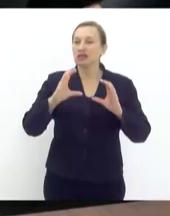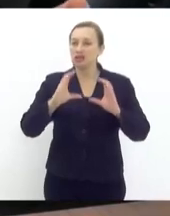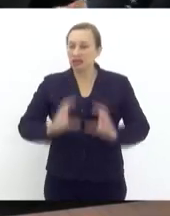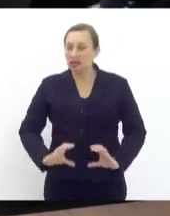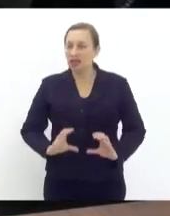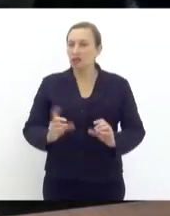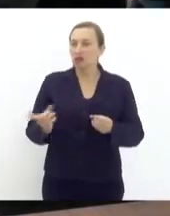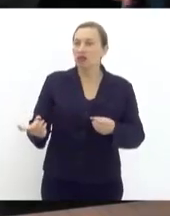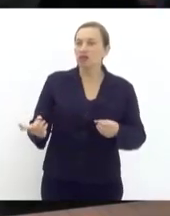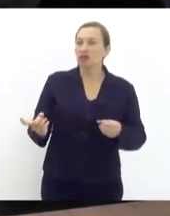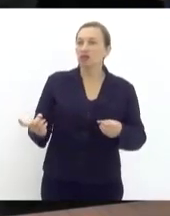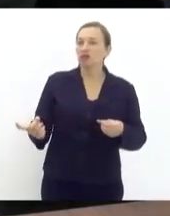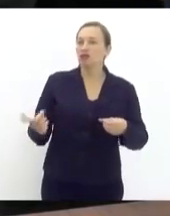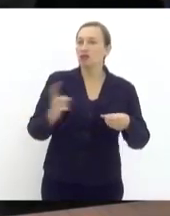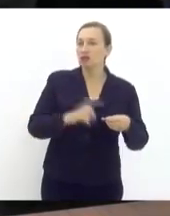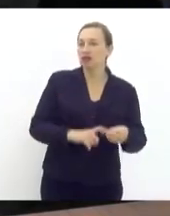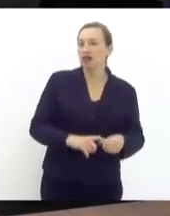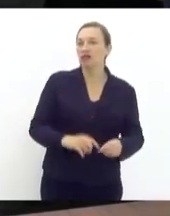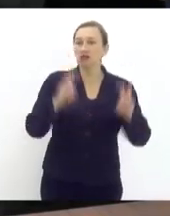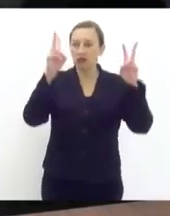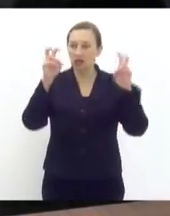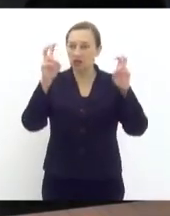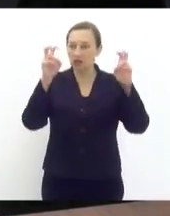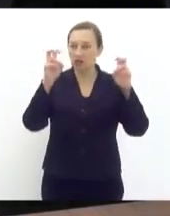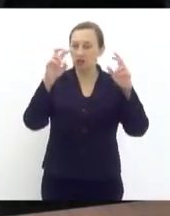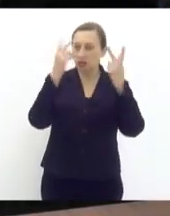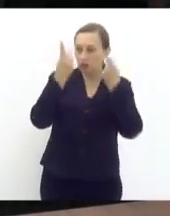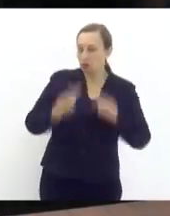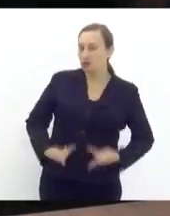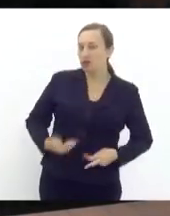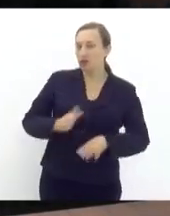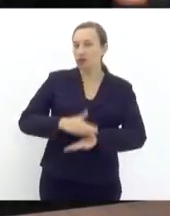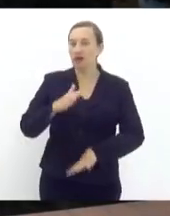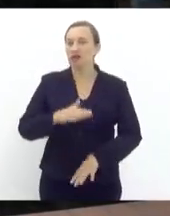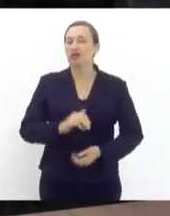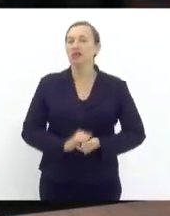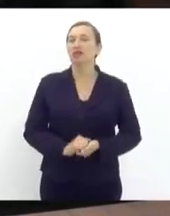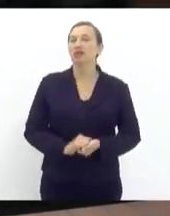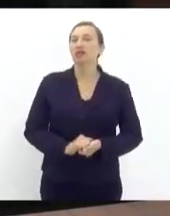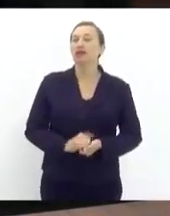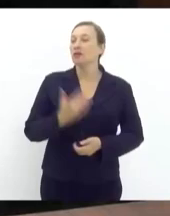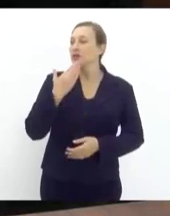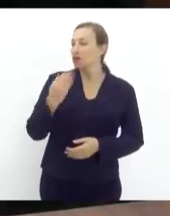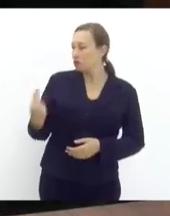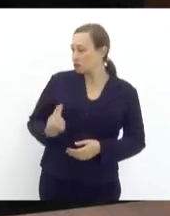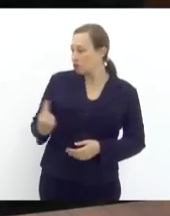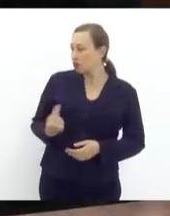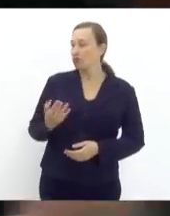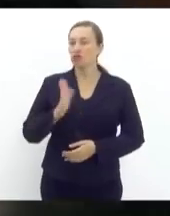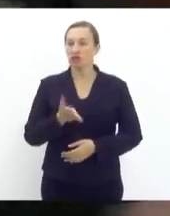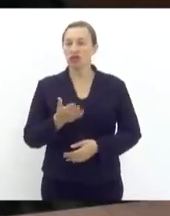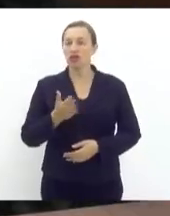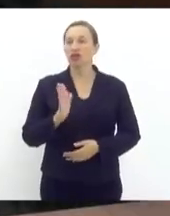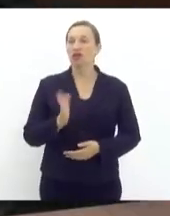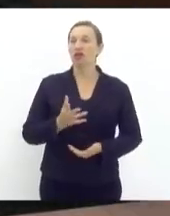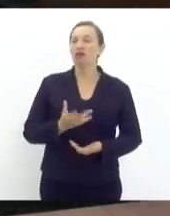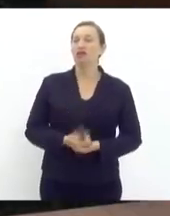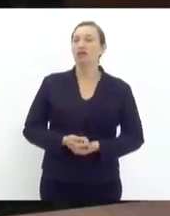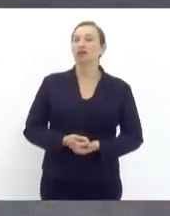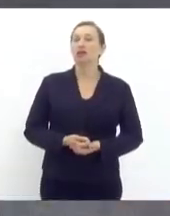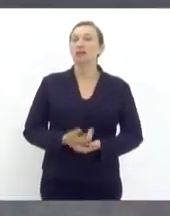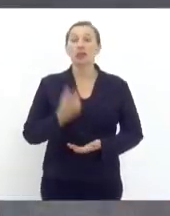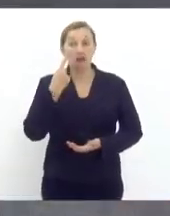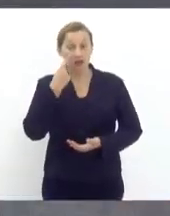voltados as questões humanitárias Então vamos juntos já solicitei aqui a mesa a nossa autoria já está ali anotada e